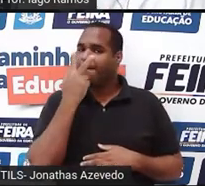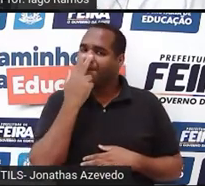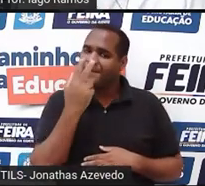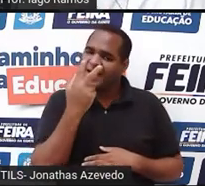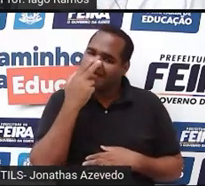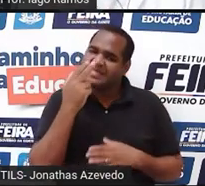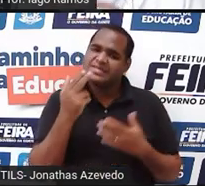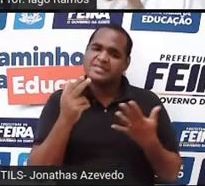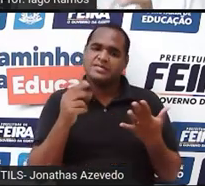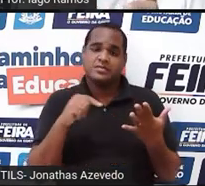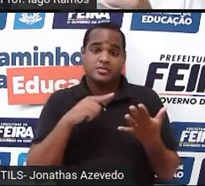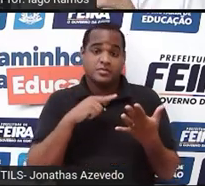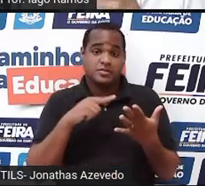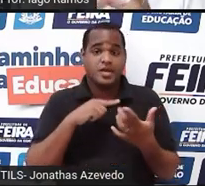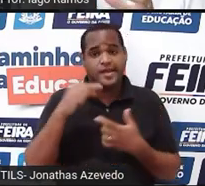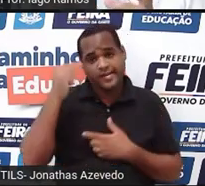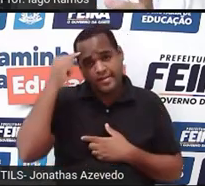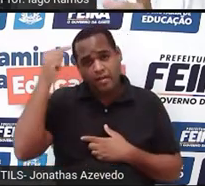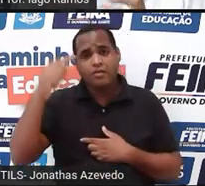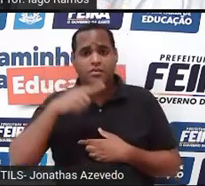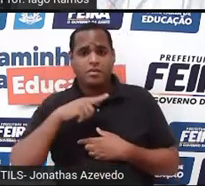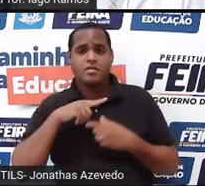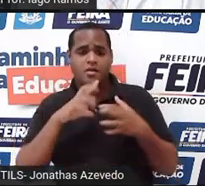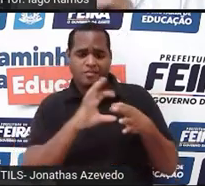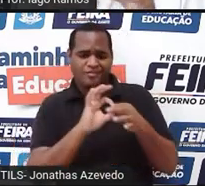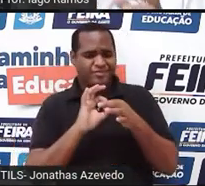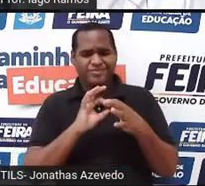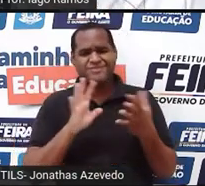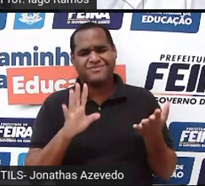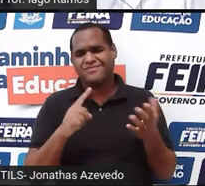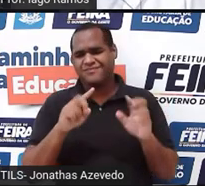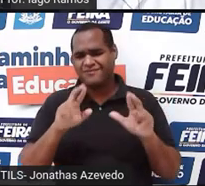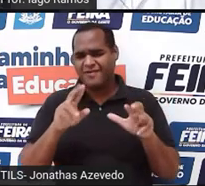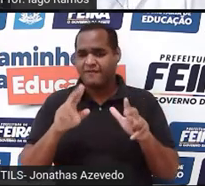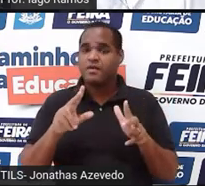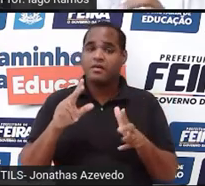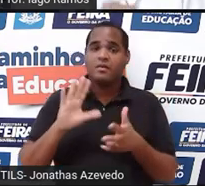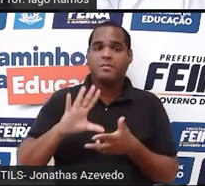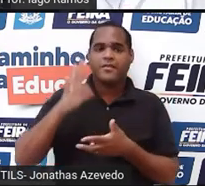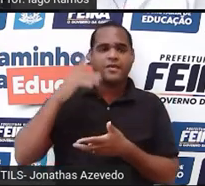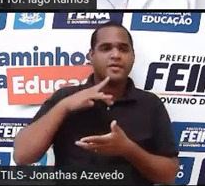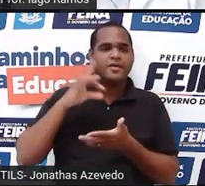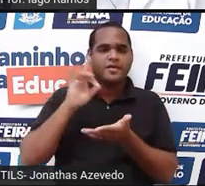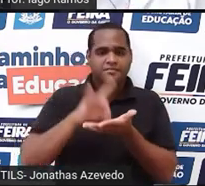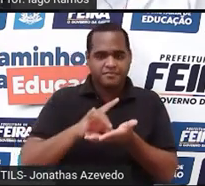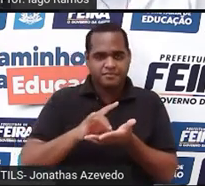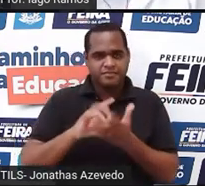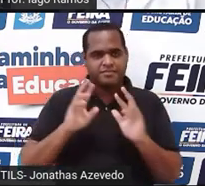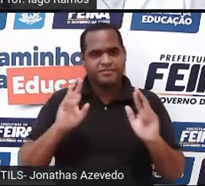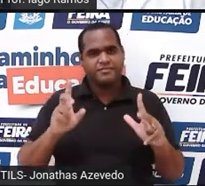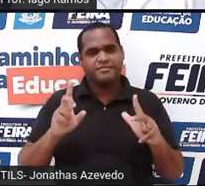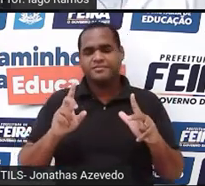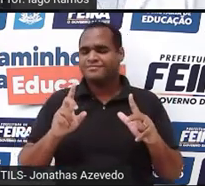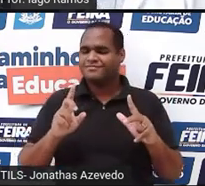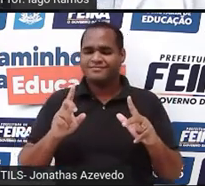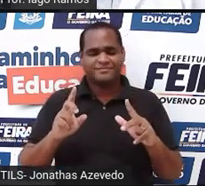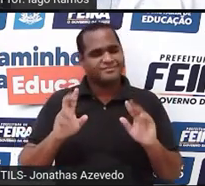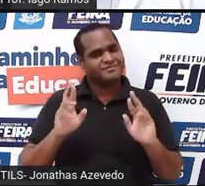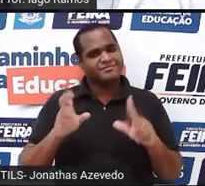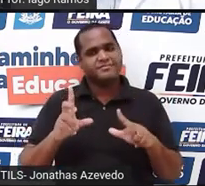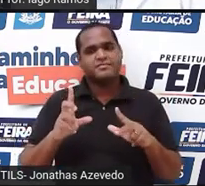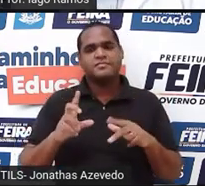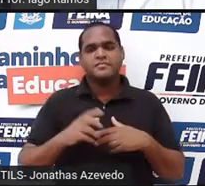aí darem ideia de que tem relação né E que acontece de mesma forma mas a verdade não é assim tá